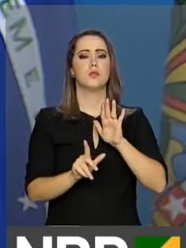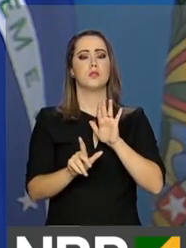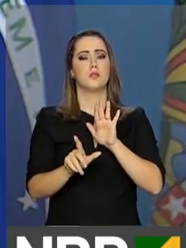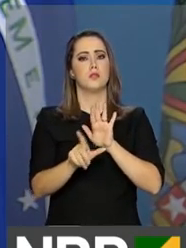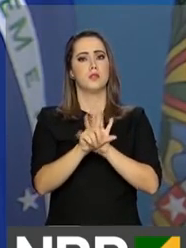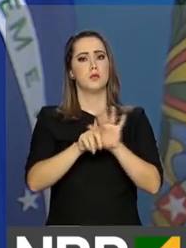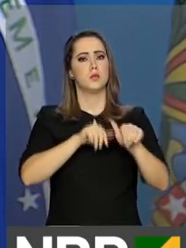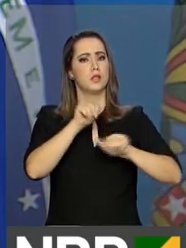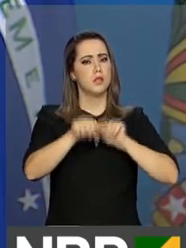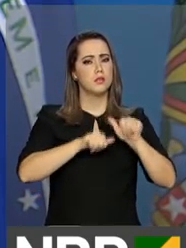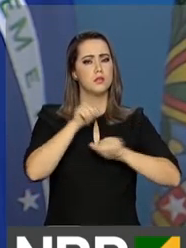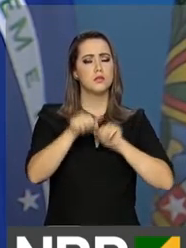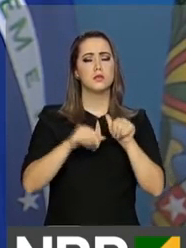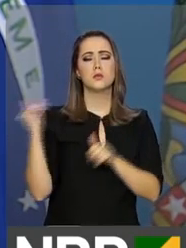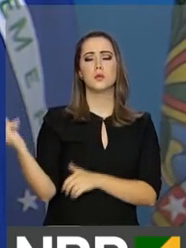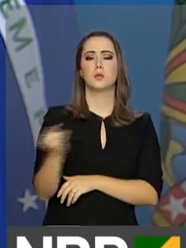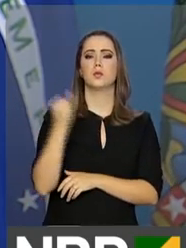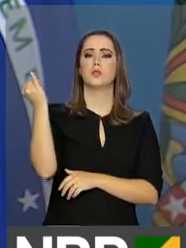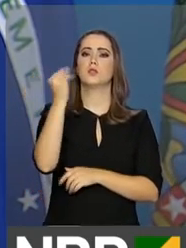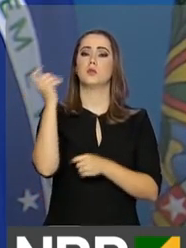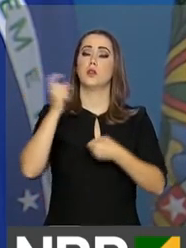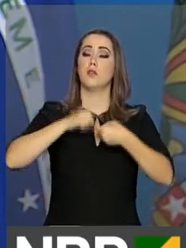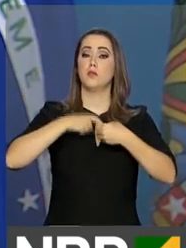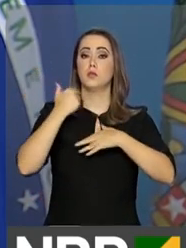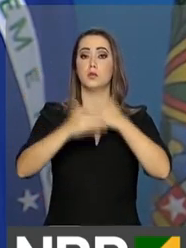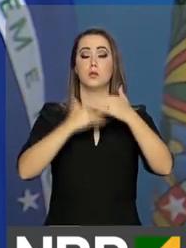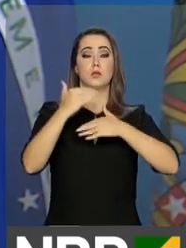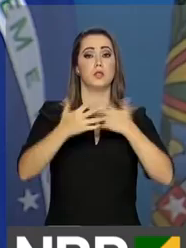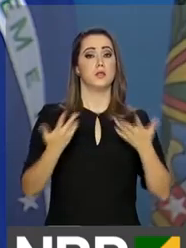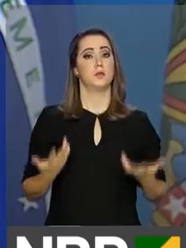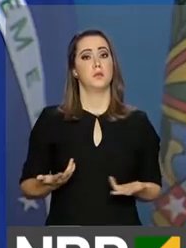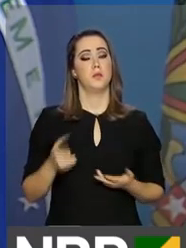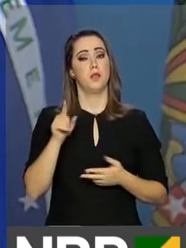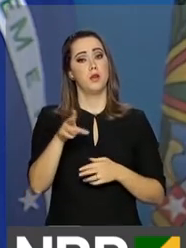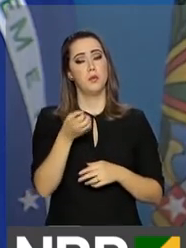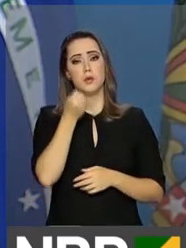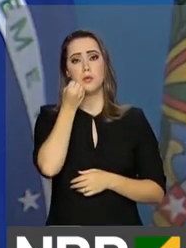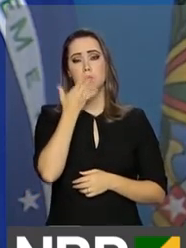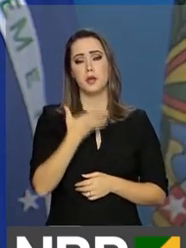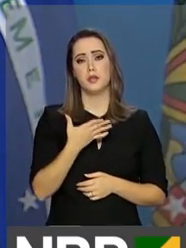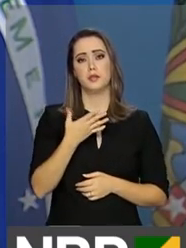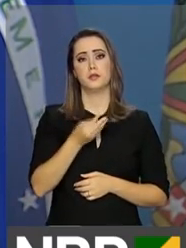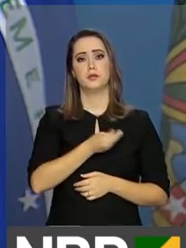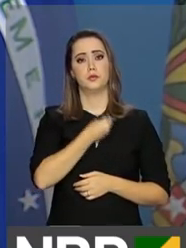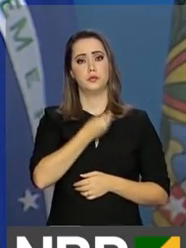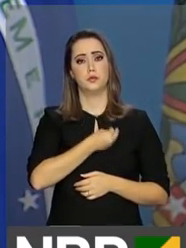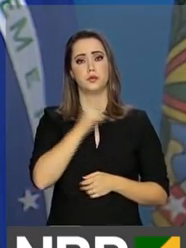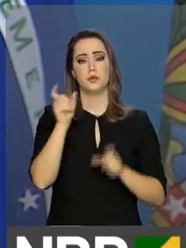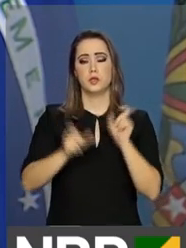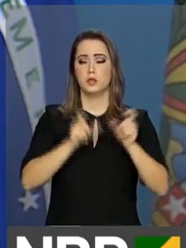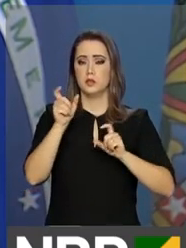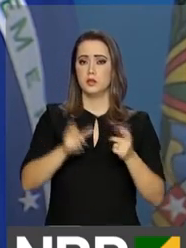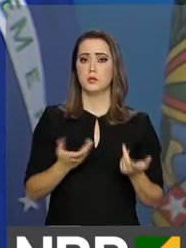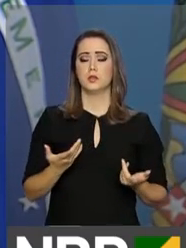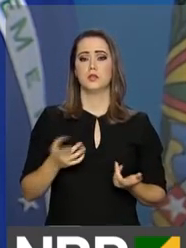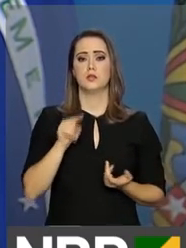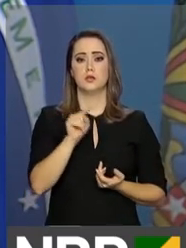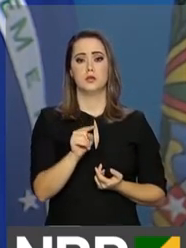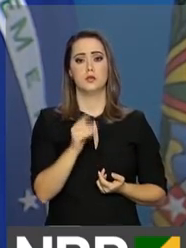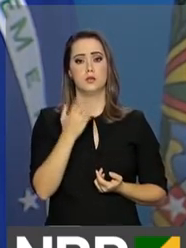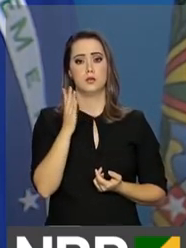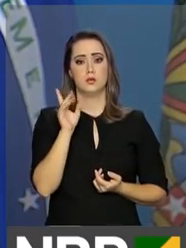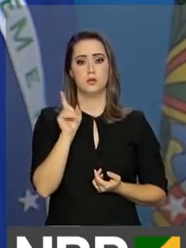maior relevância para a retomada do crescimento e para o bem-estar dos brasileiros.